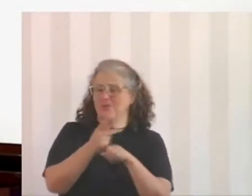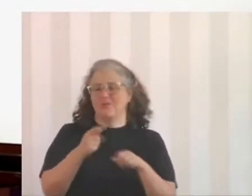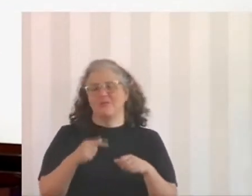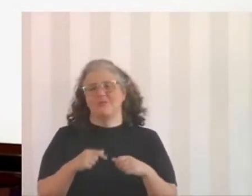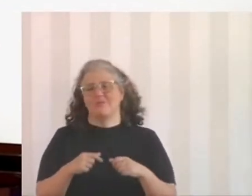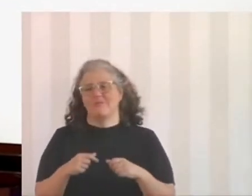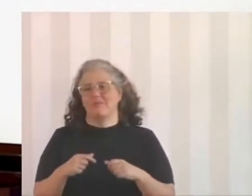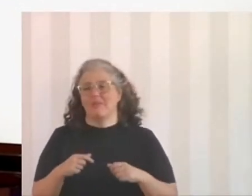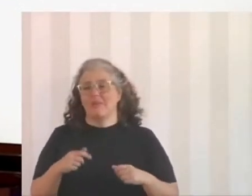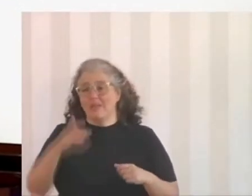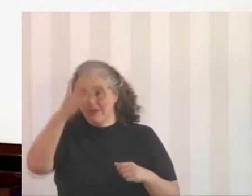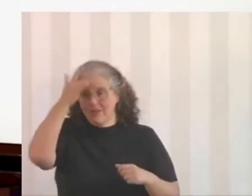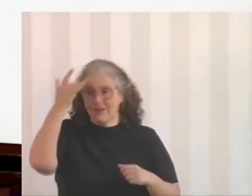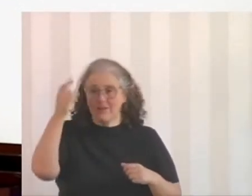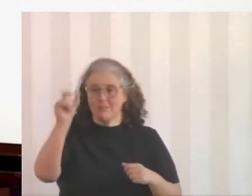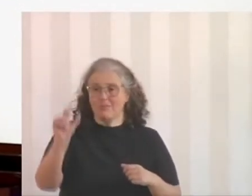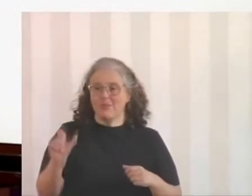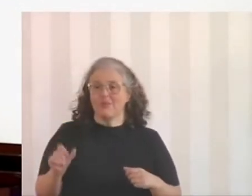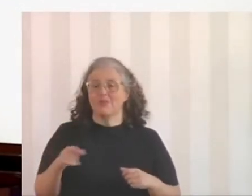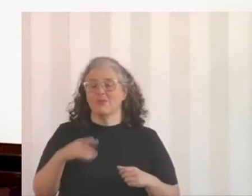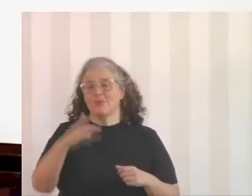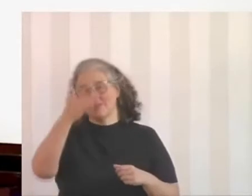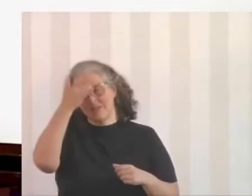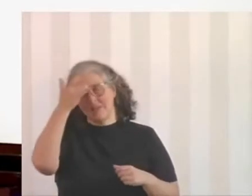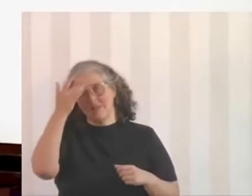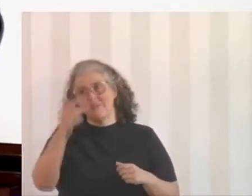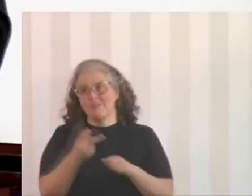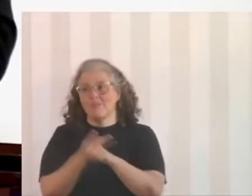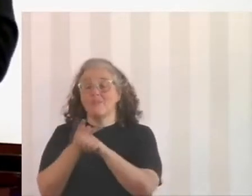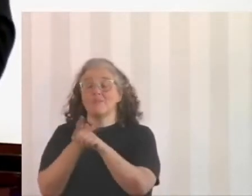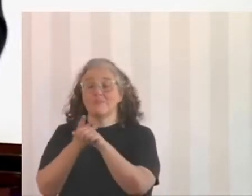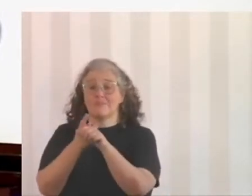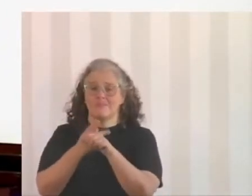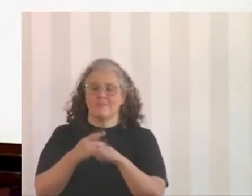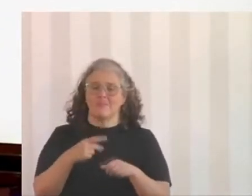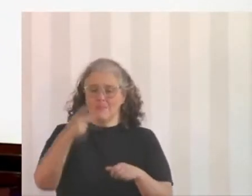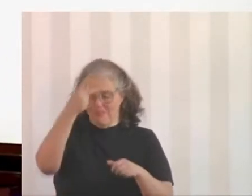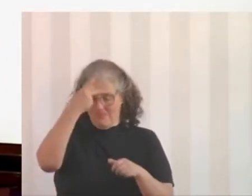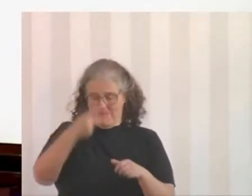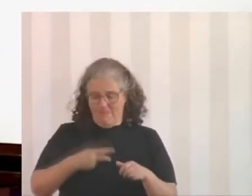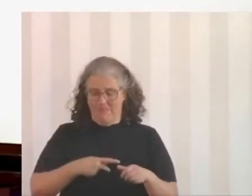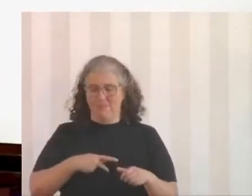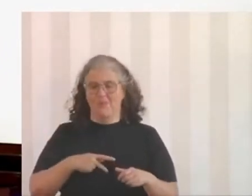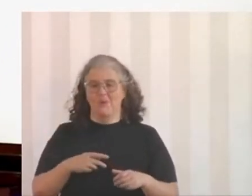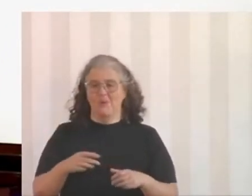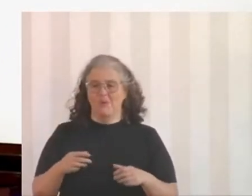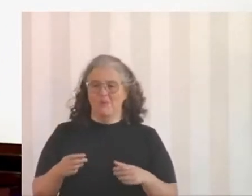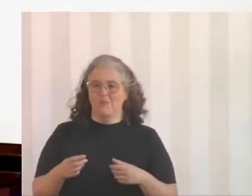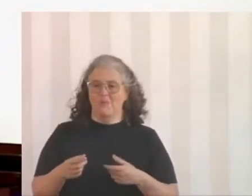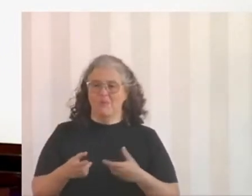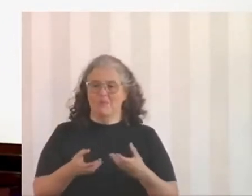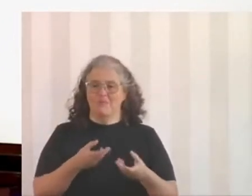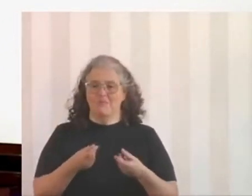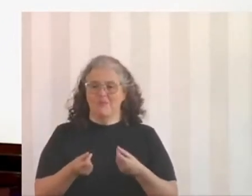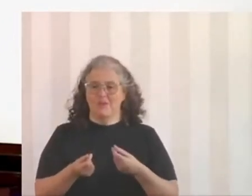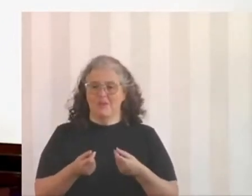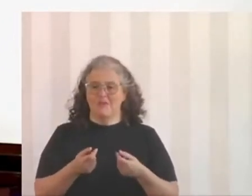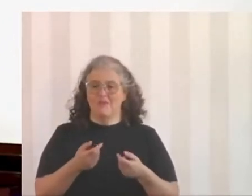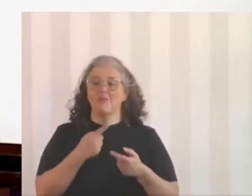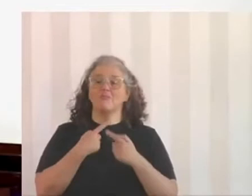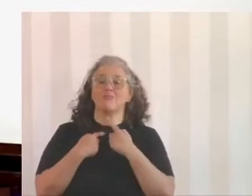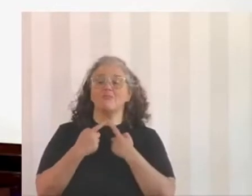versículo 2, ele vai falar dos falsos mestres, que eram judaizantes que estavam infiltrados na